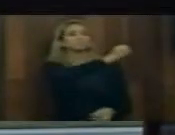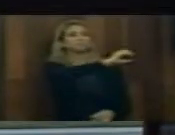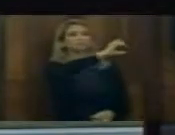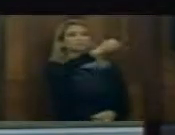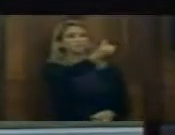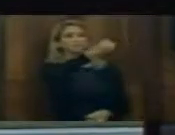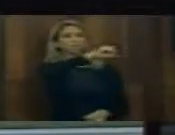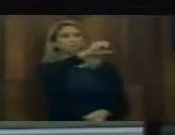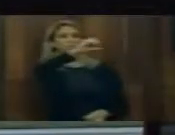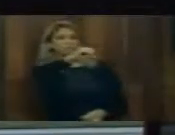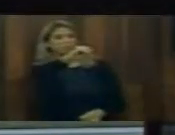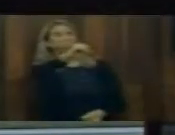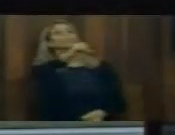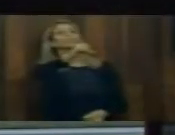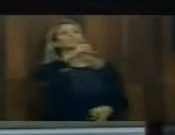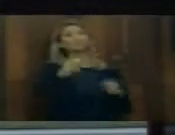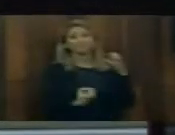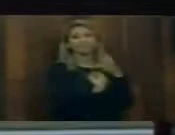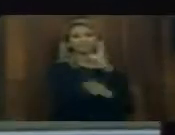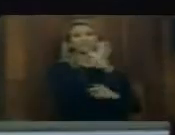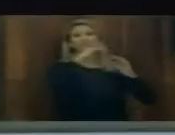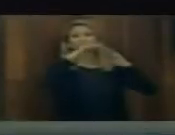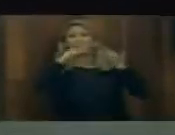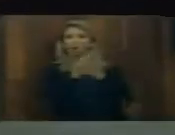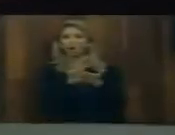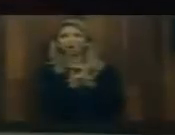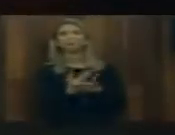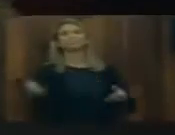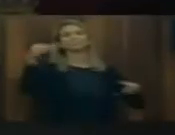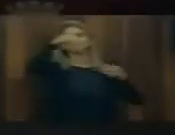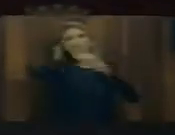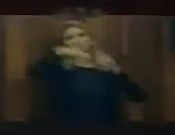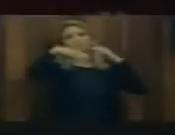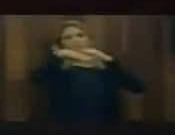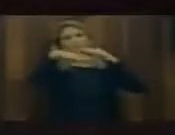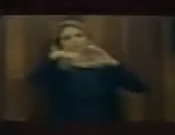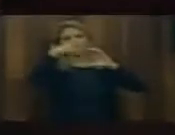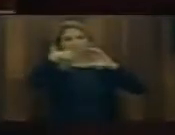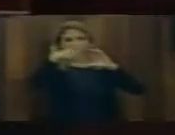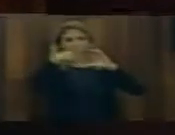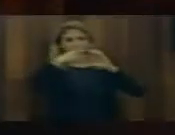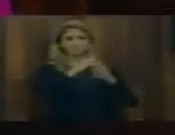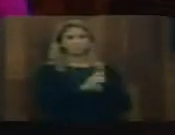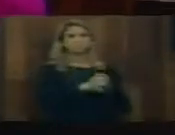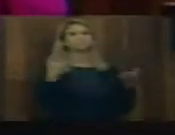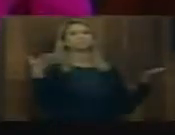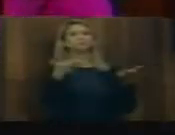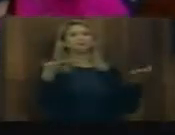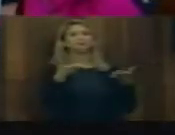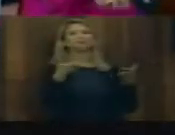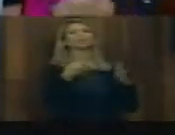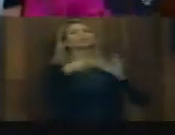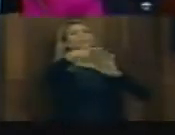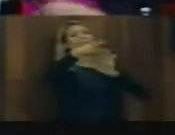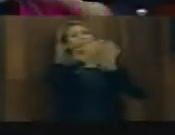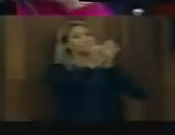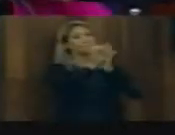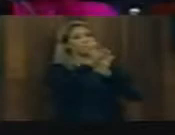0006-2017, que cria a Escola do Legislativo Municipal. Projeto de emenda modificativa